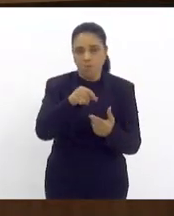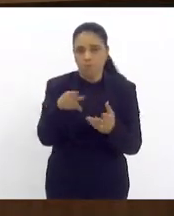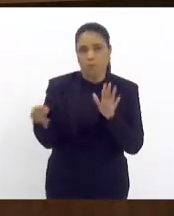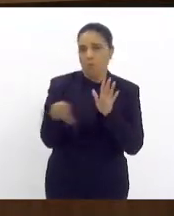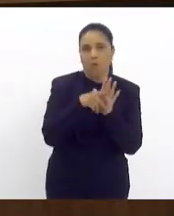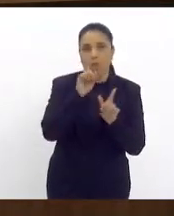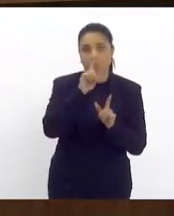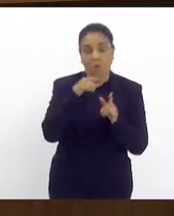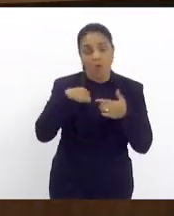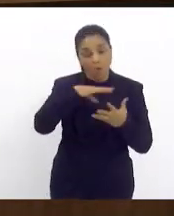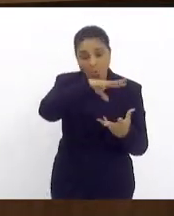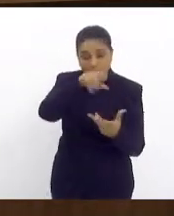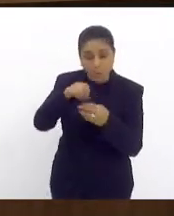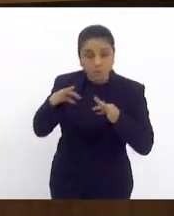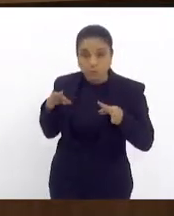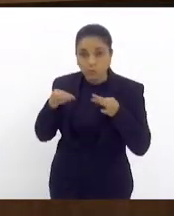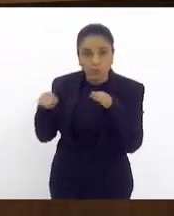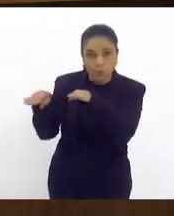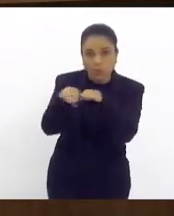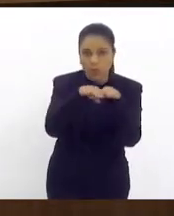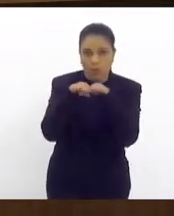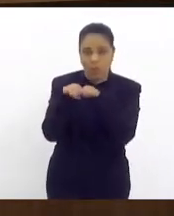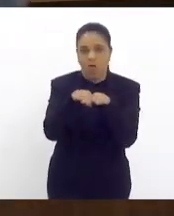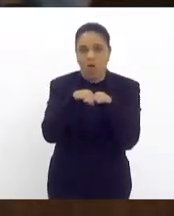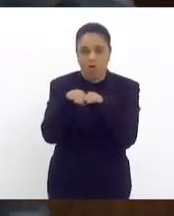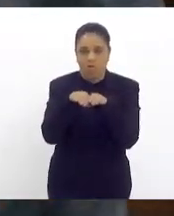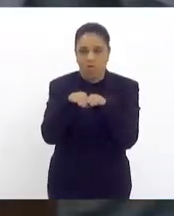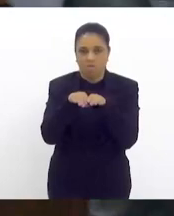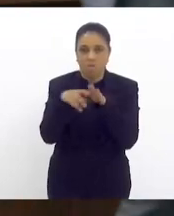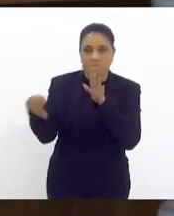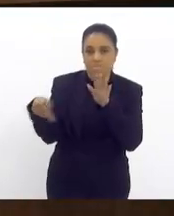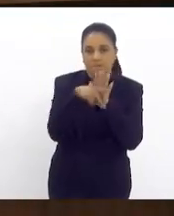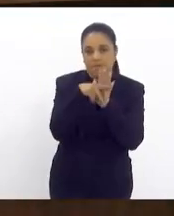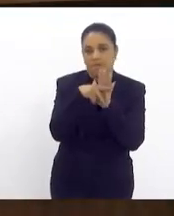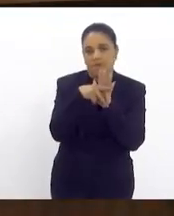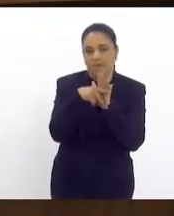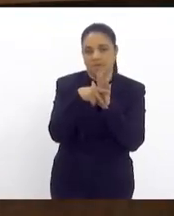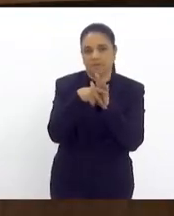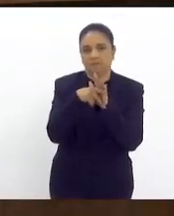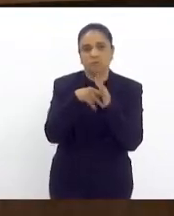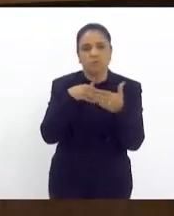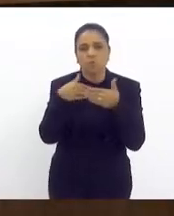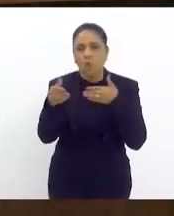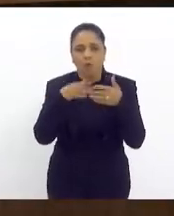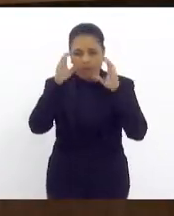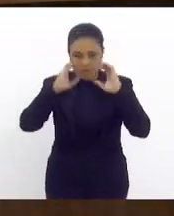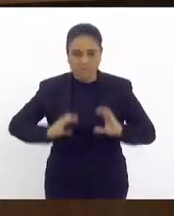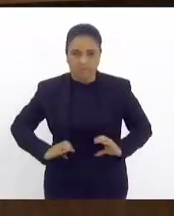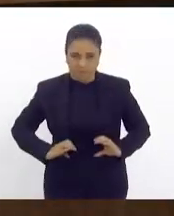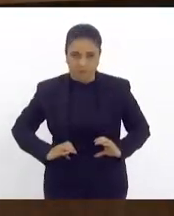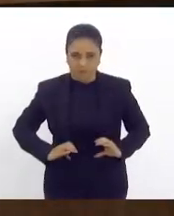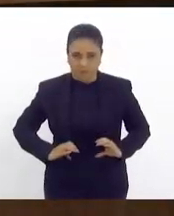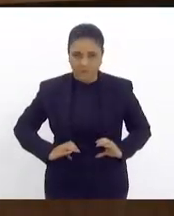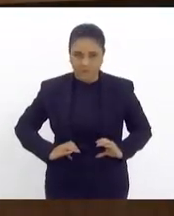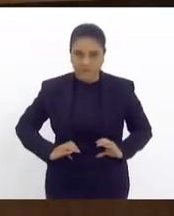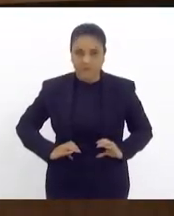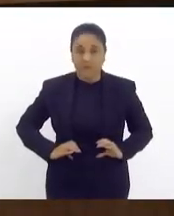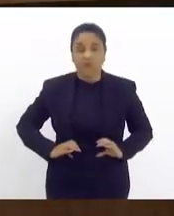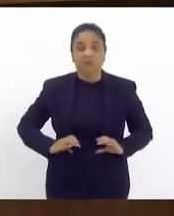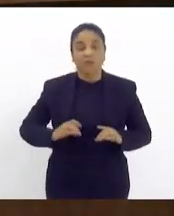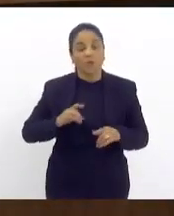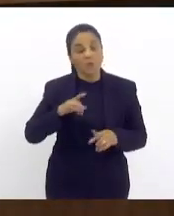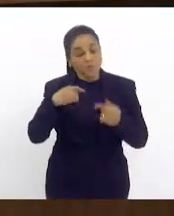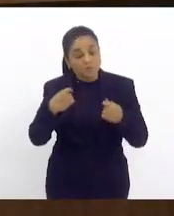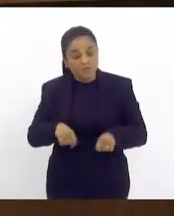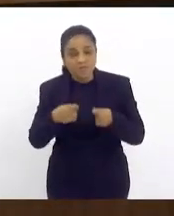porque eles pertence ao mesmo mundo que todo qualquer cidadão então a gente precisa que o sinal seja